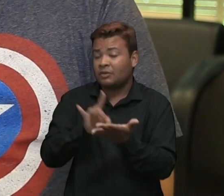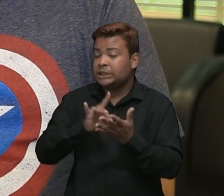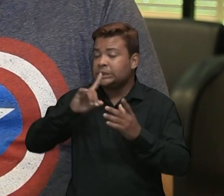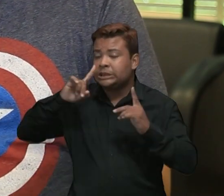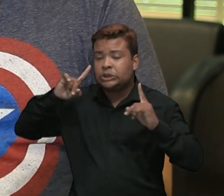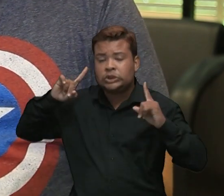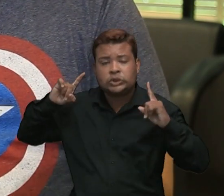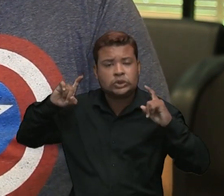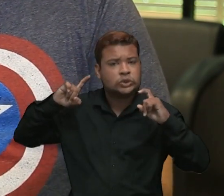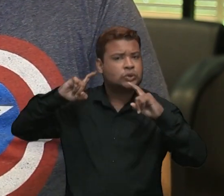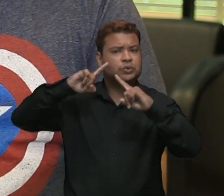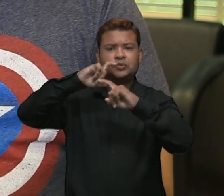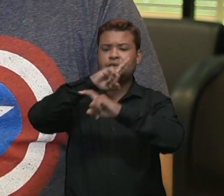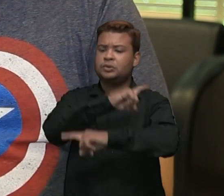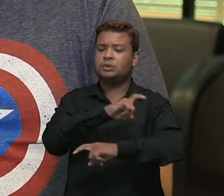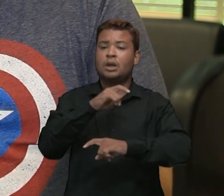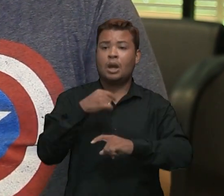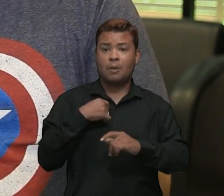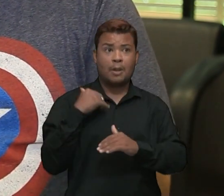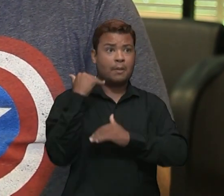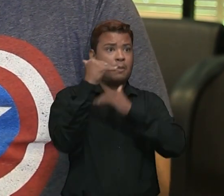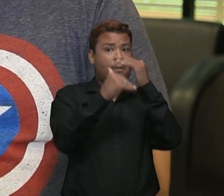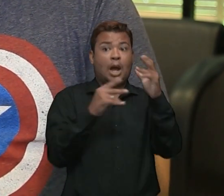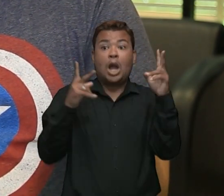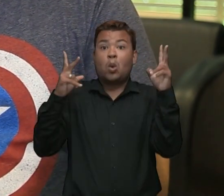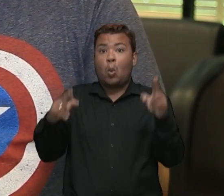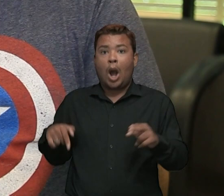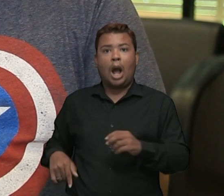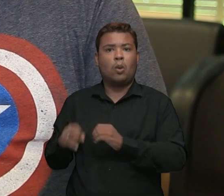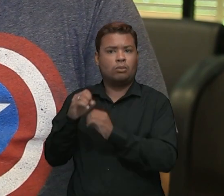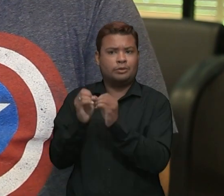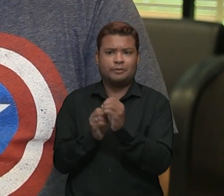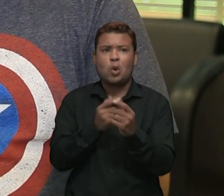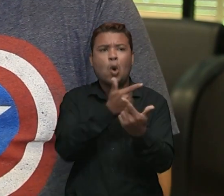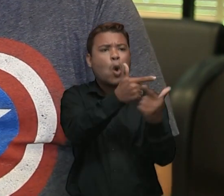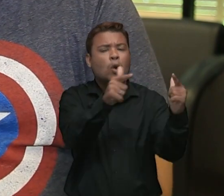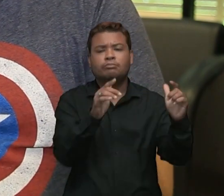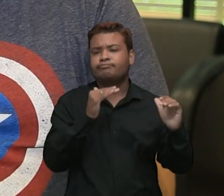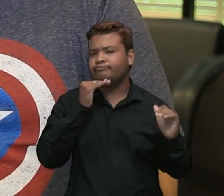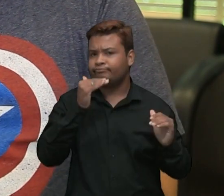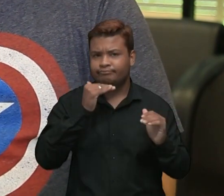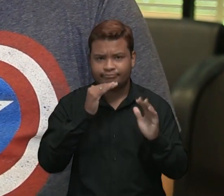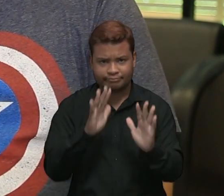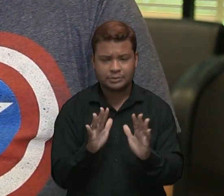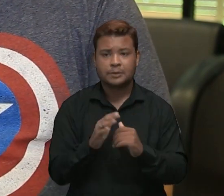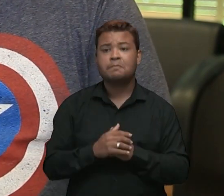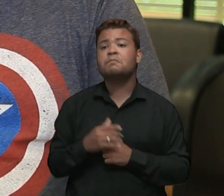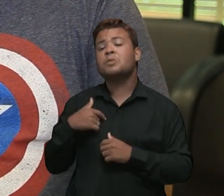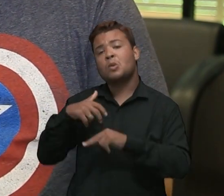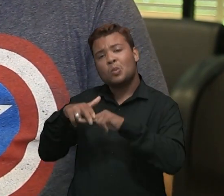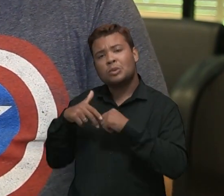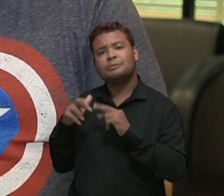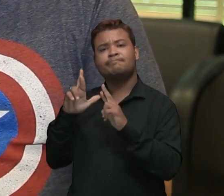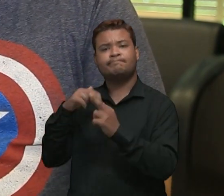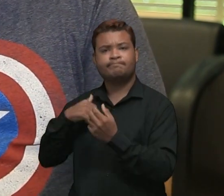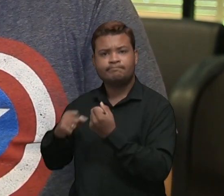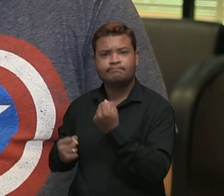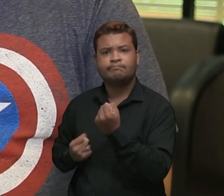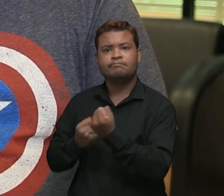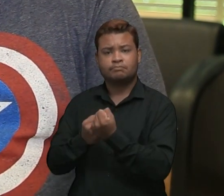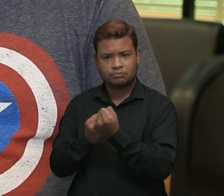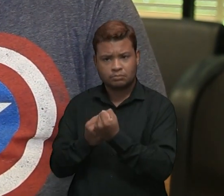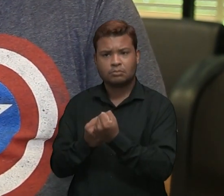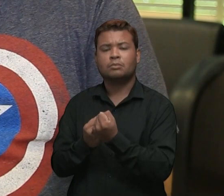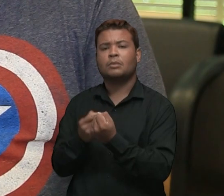teria tido tamanho crescimento. E espero contribuir da forma mais digna